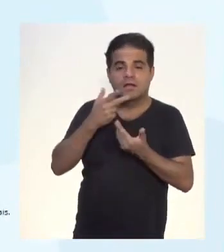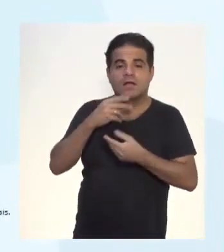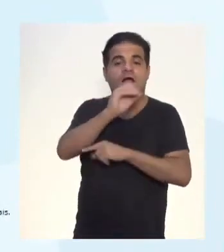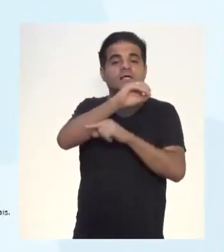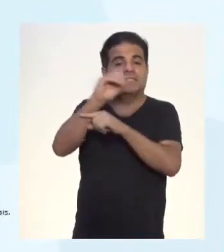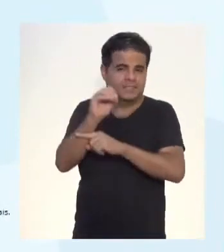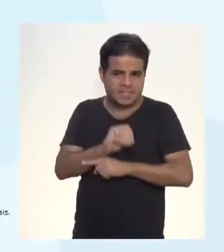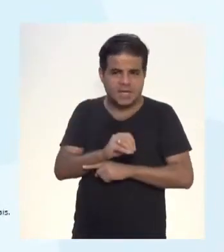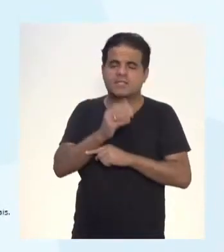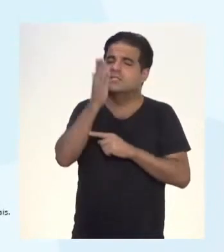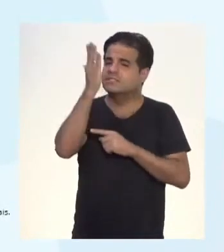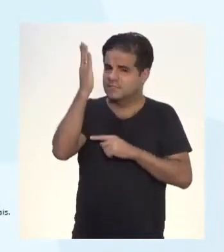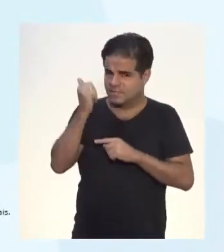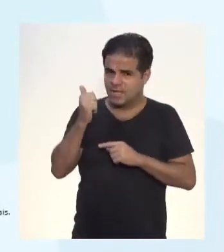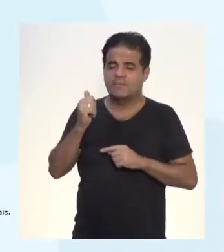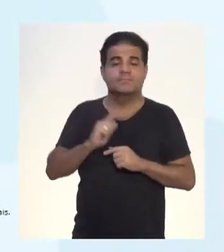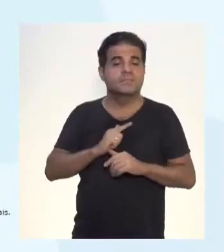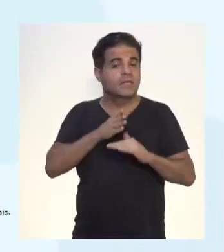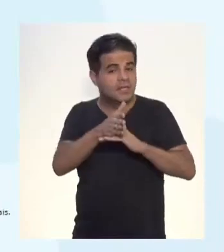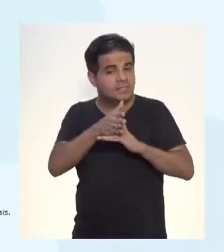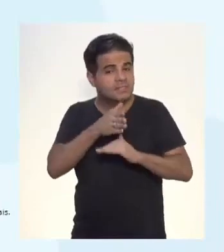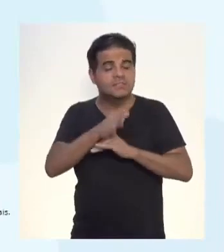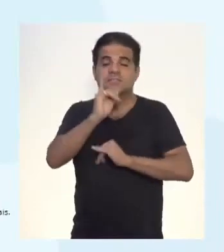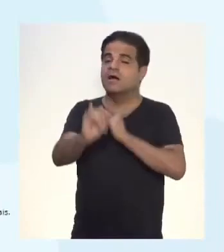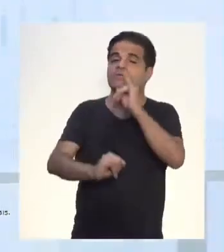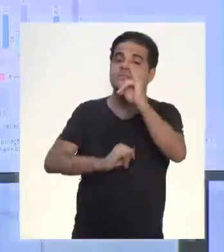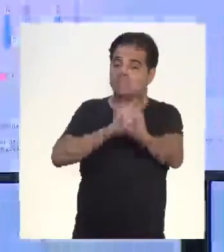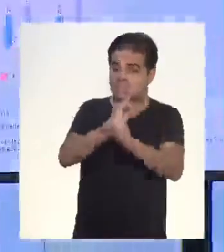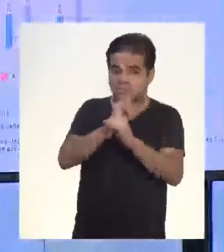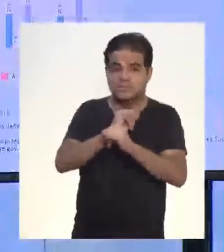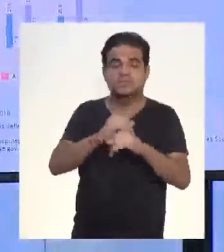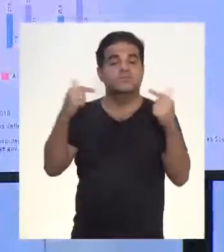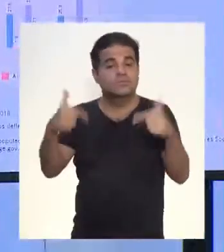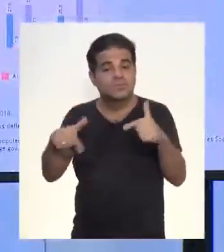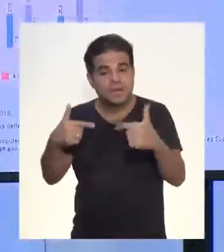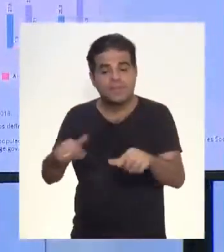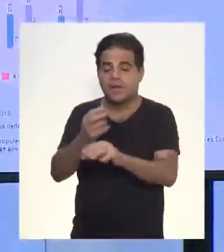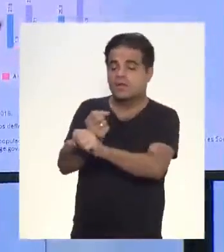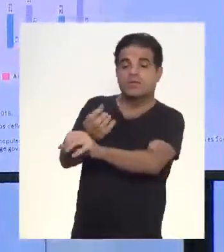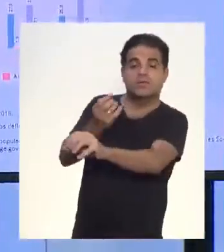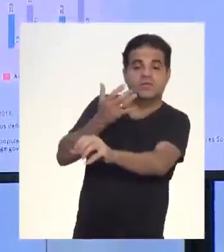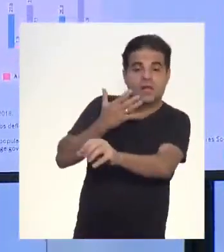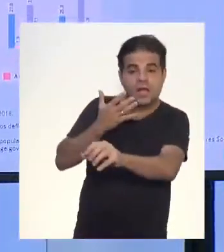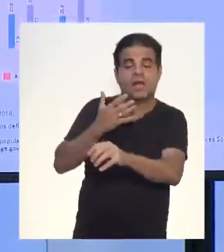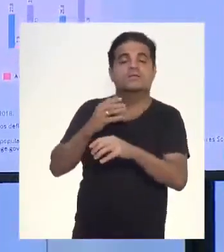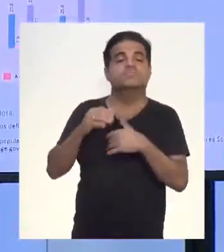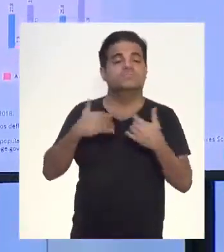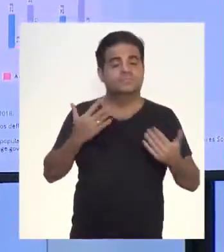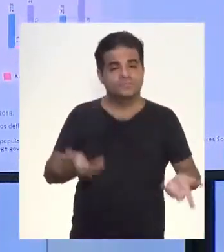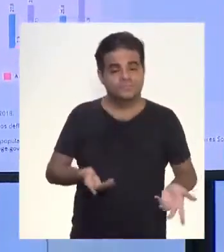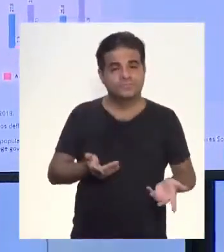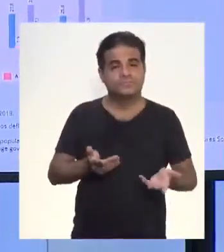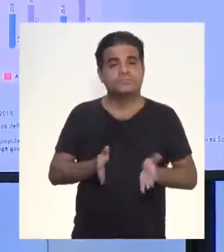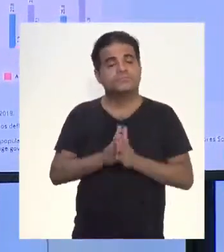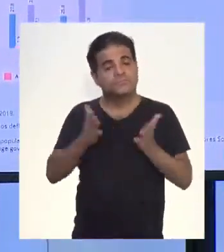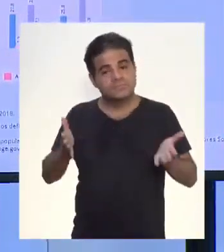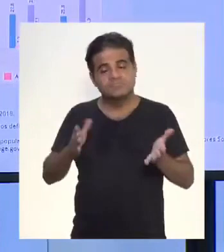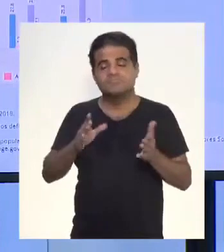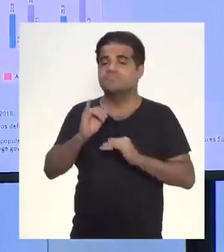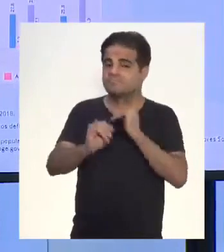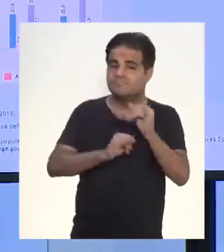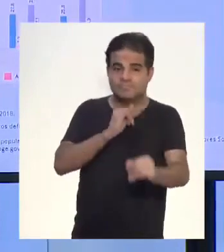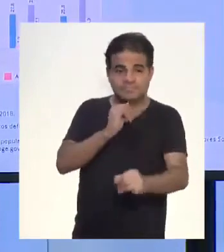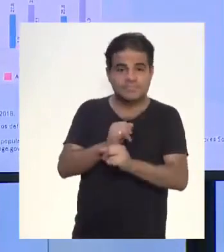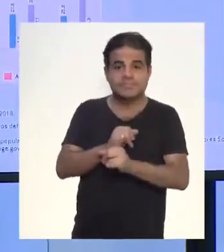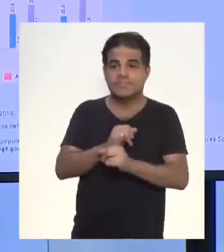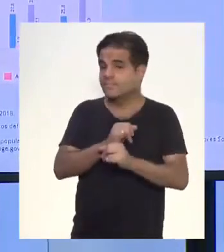gente sabe, né, que tem a questão do acesso à internet, a questão do trabalho remoto, home office. Né? A internet foi um item assim que quase virou um